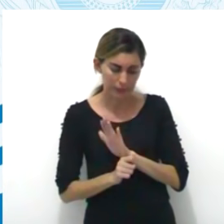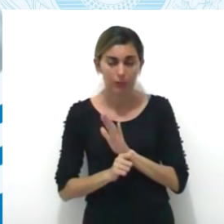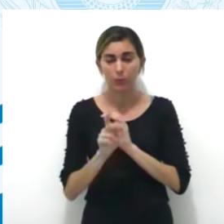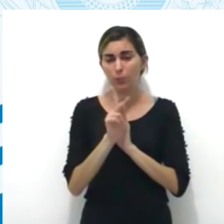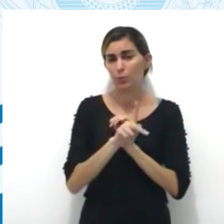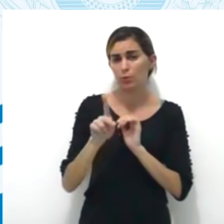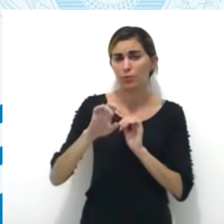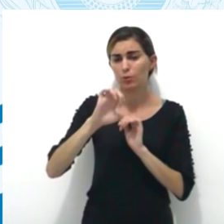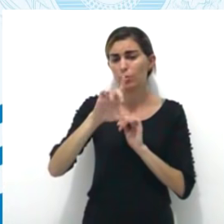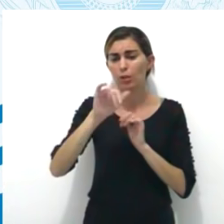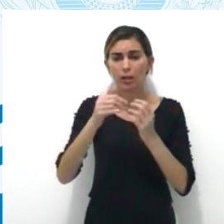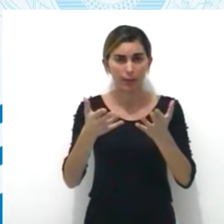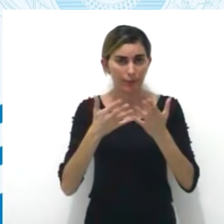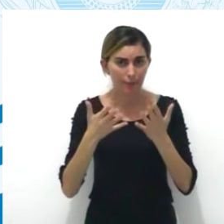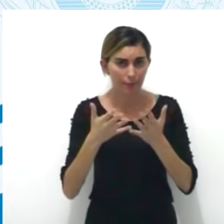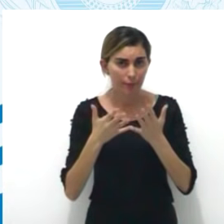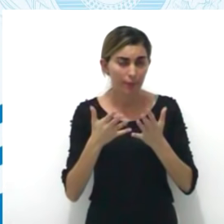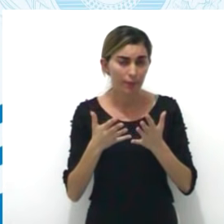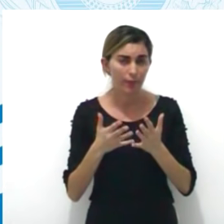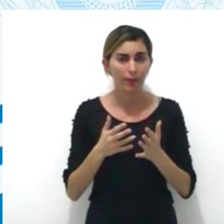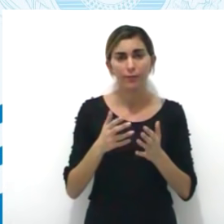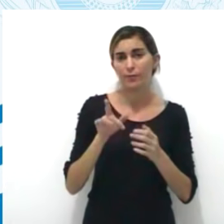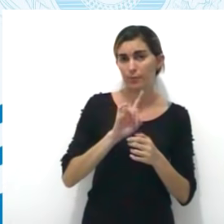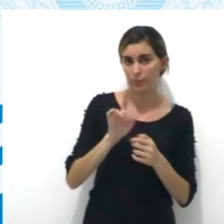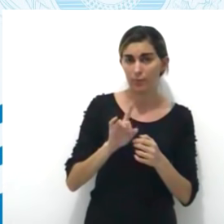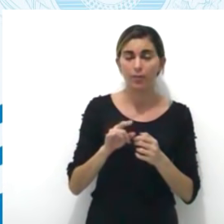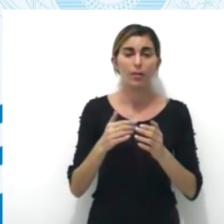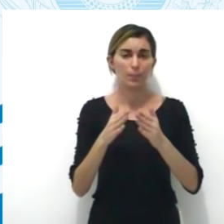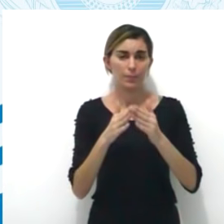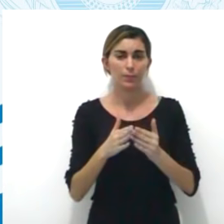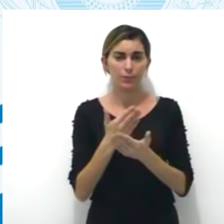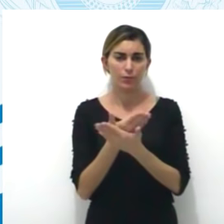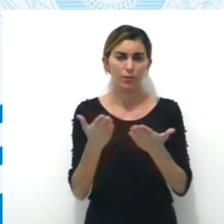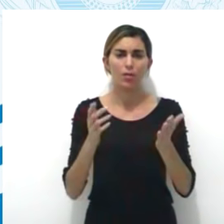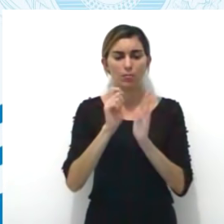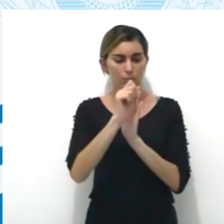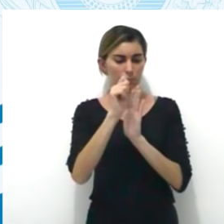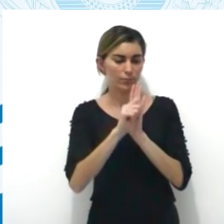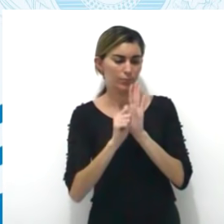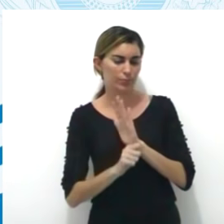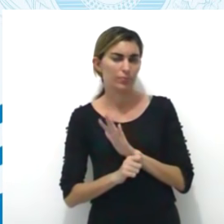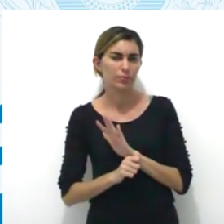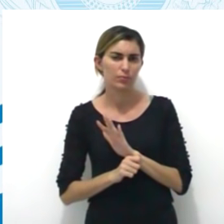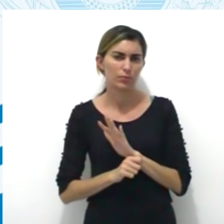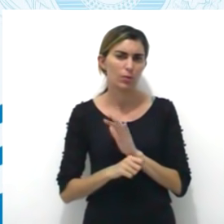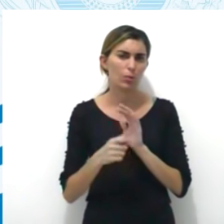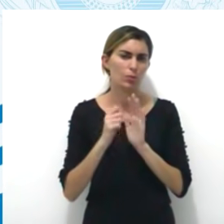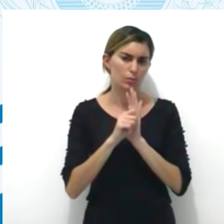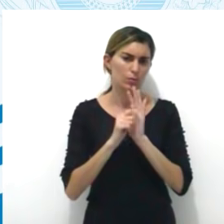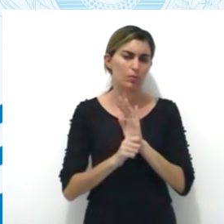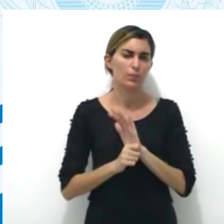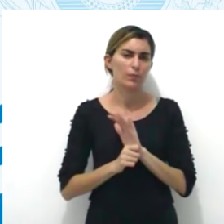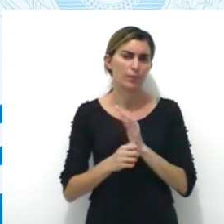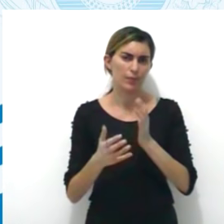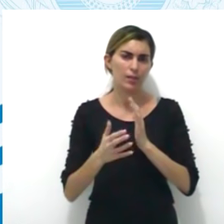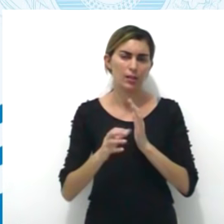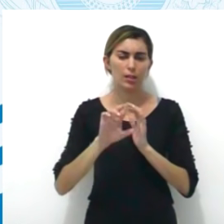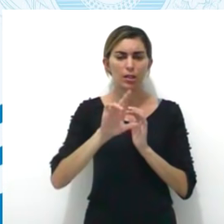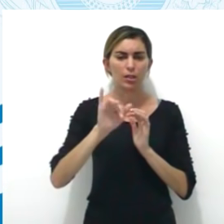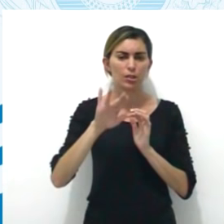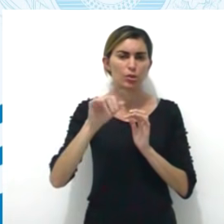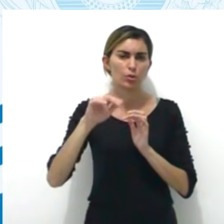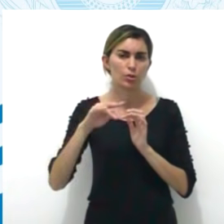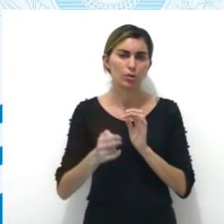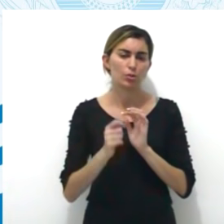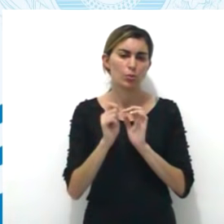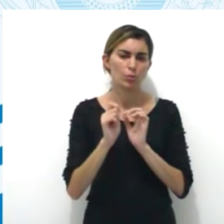anotem. Professor Cláudio, queres ou não queres, está pedindo para vocês anotarem, hein? Então, outro ponto ressaltado pelos